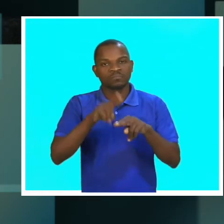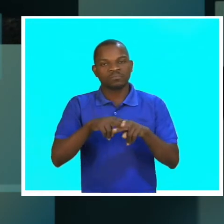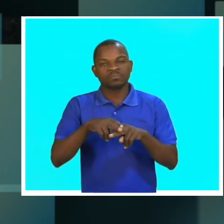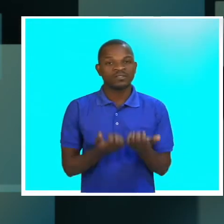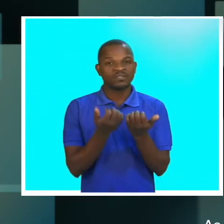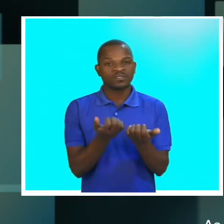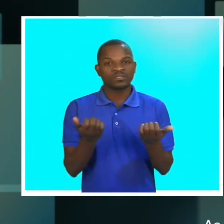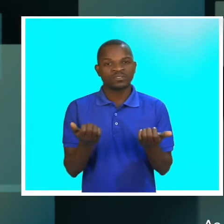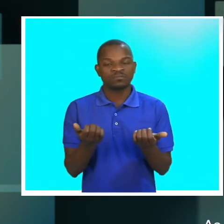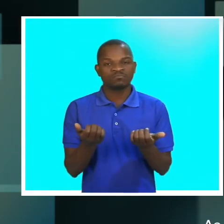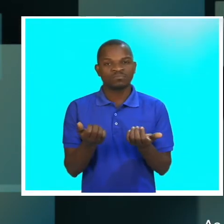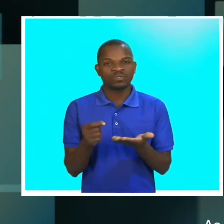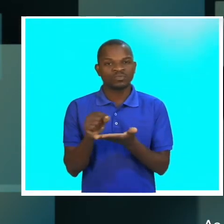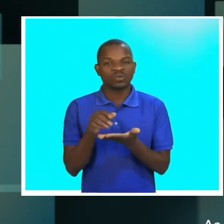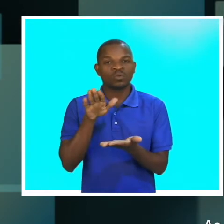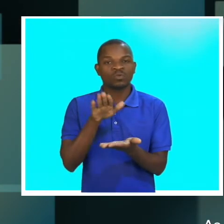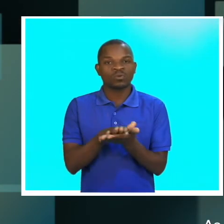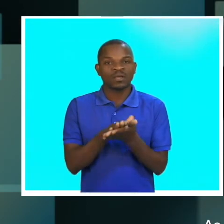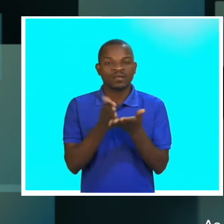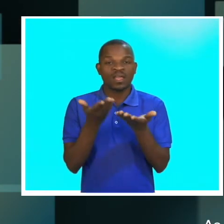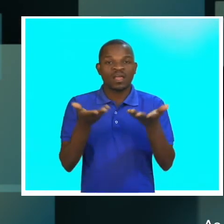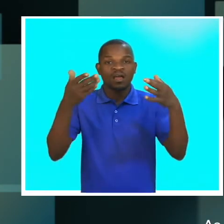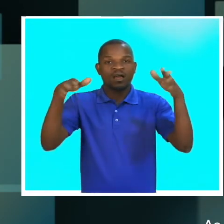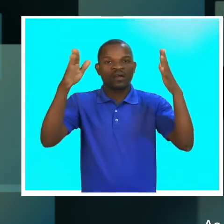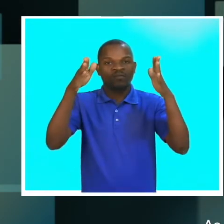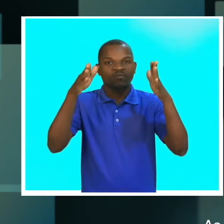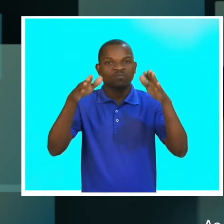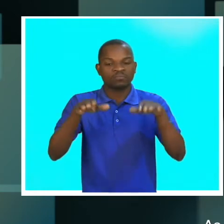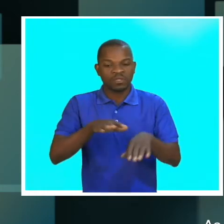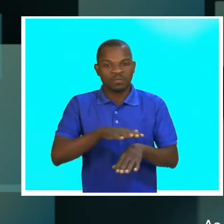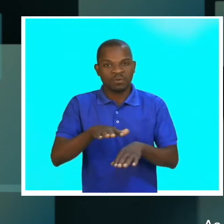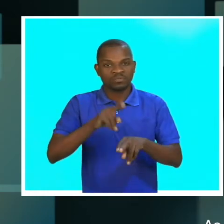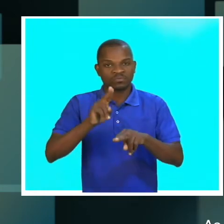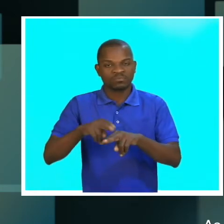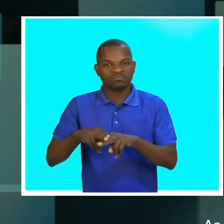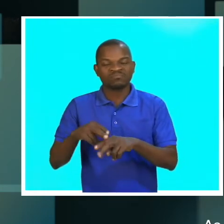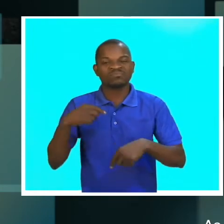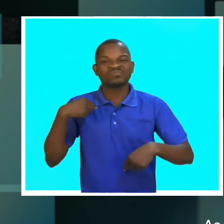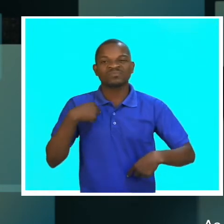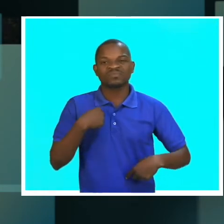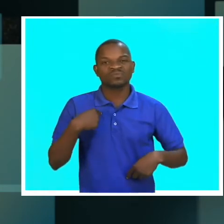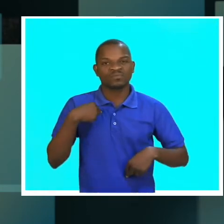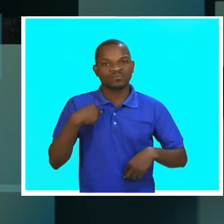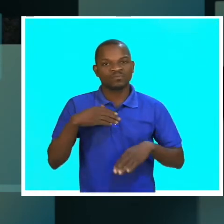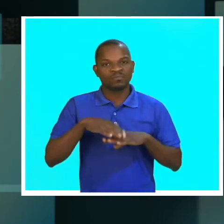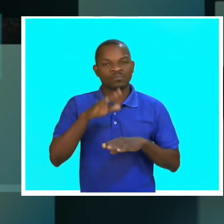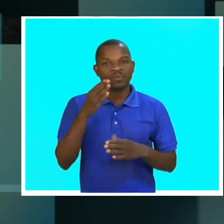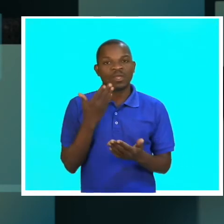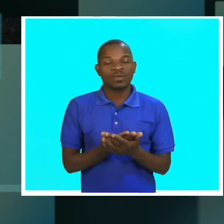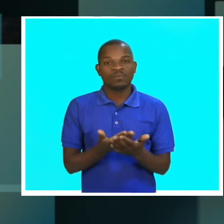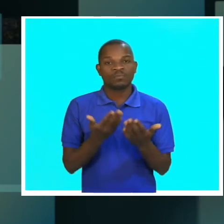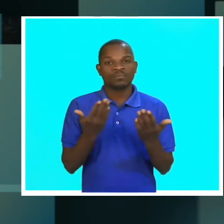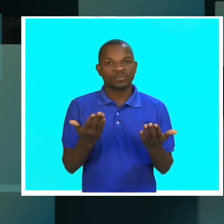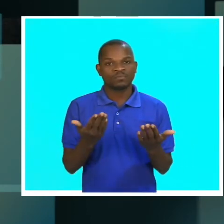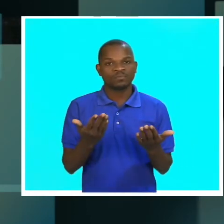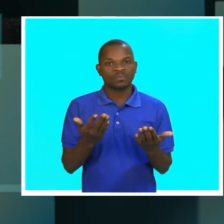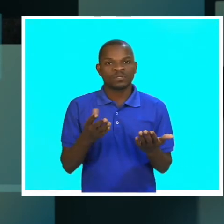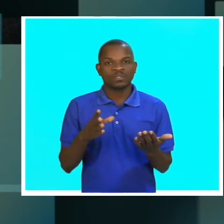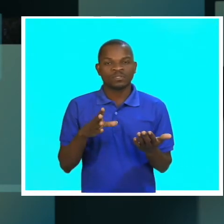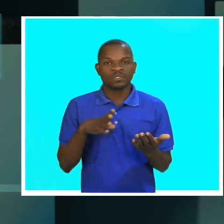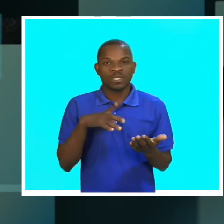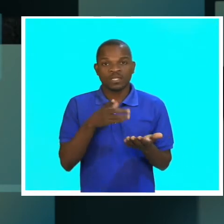uma árvore. As crianças que estudam nas sombras, principalmente elas passam muito mal, porque temos